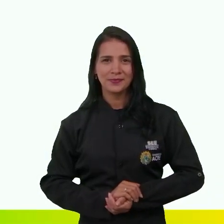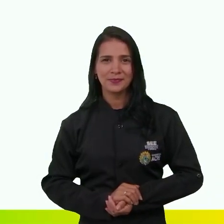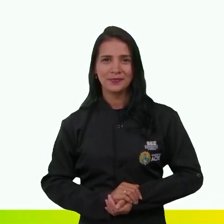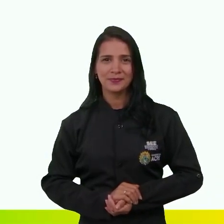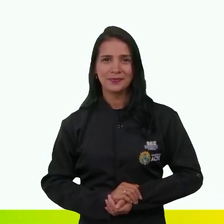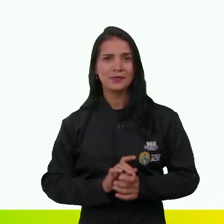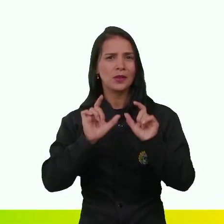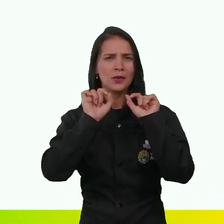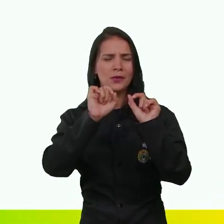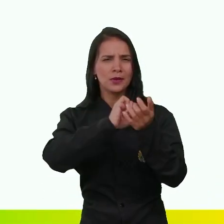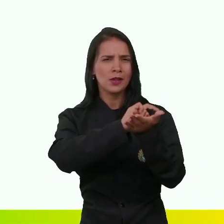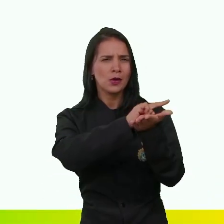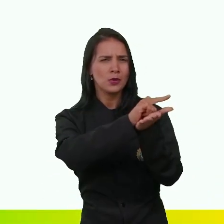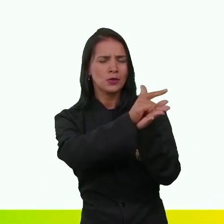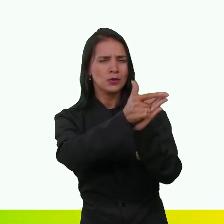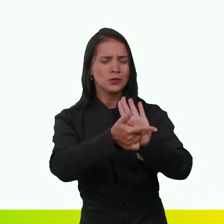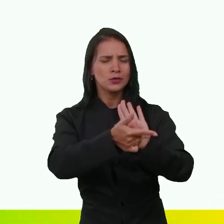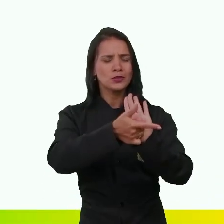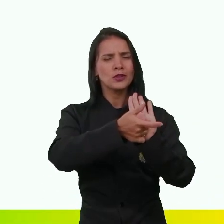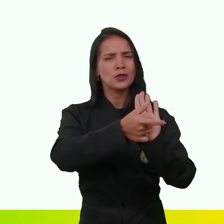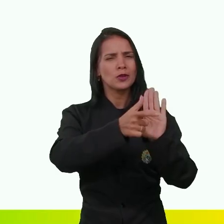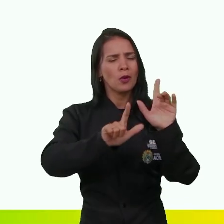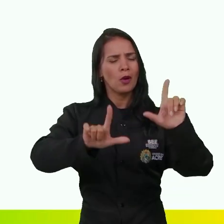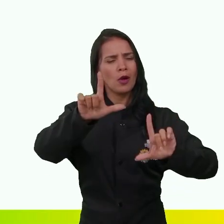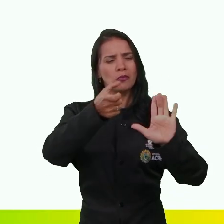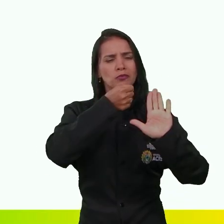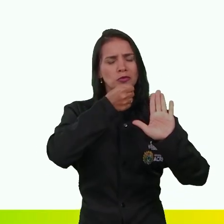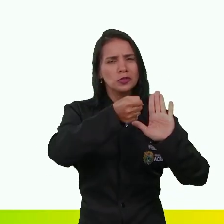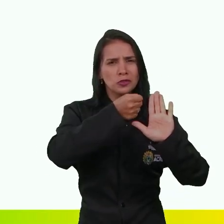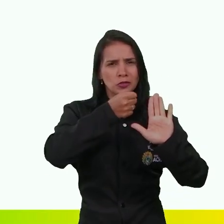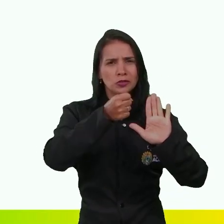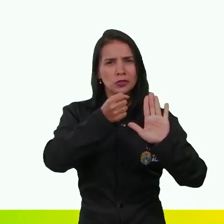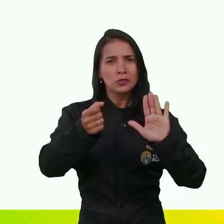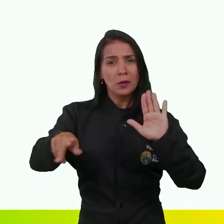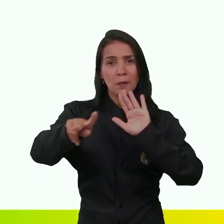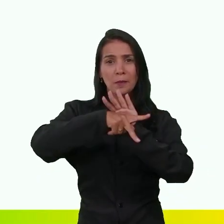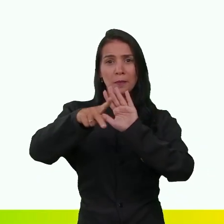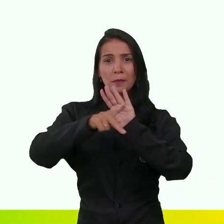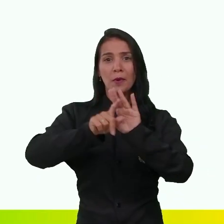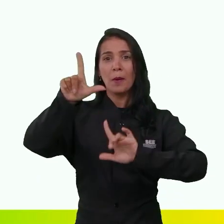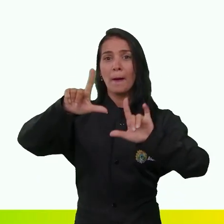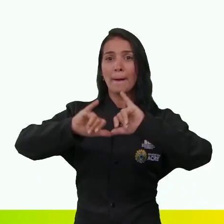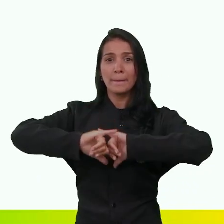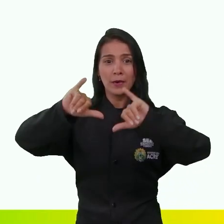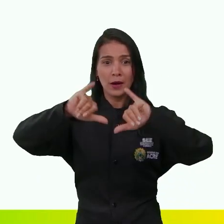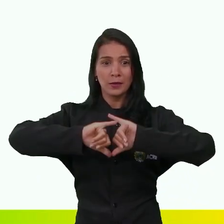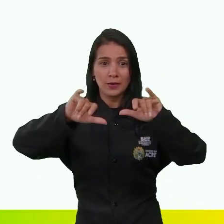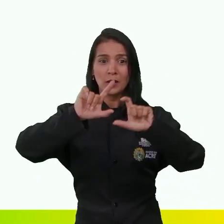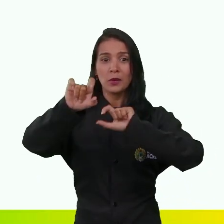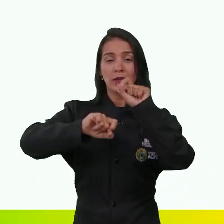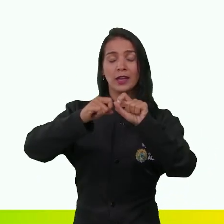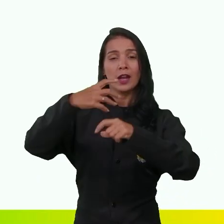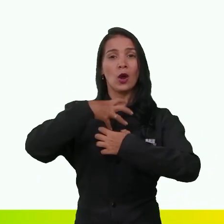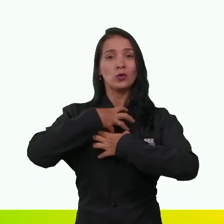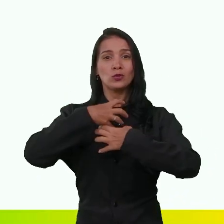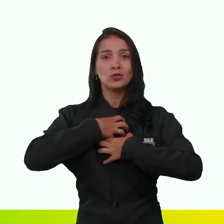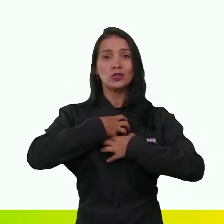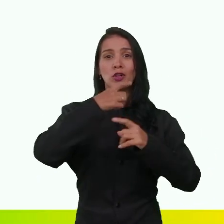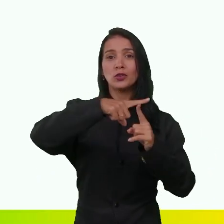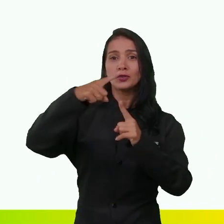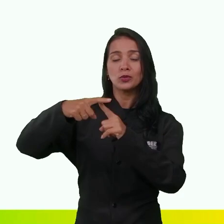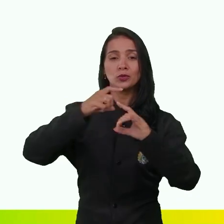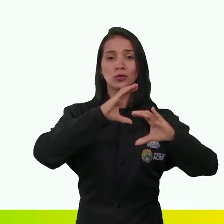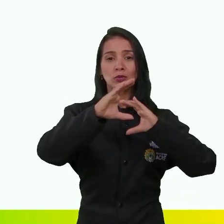os gêneros jornalísticos midiáticos? São formas de comunicação que cumprem funções